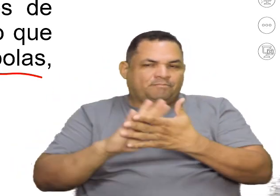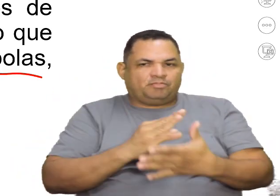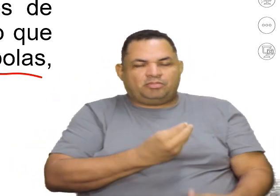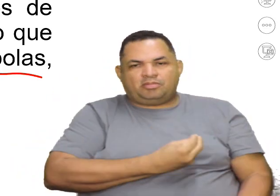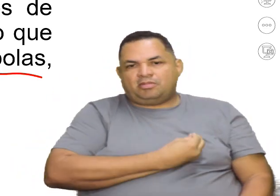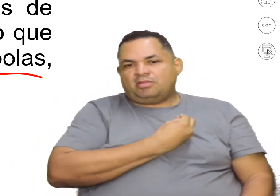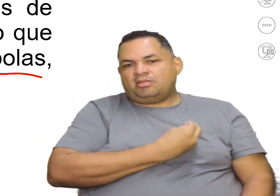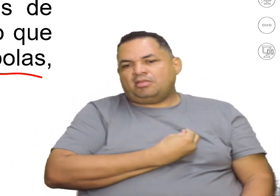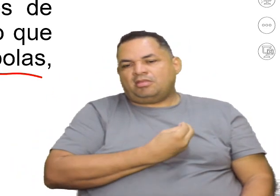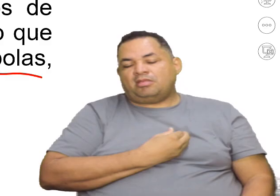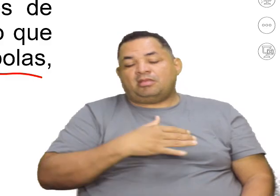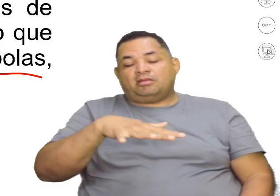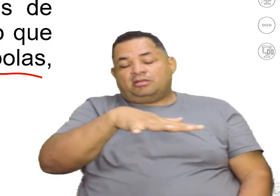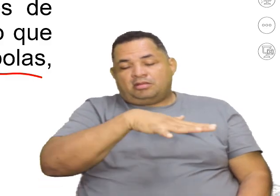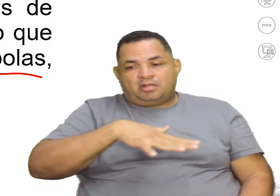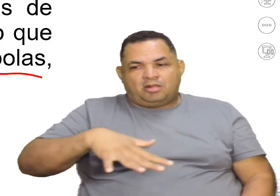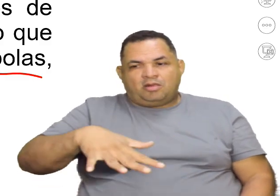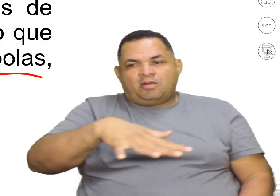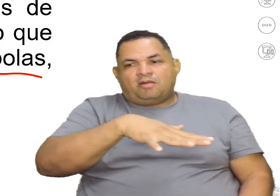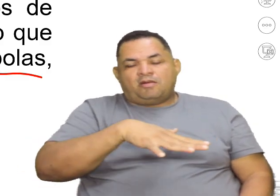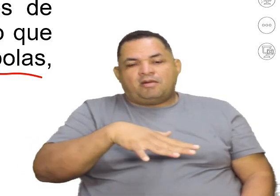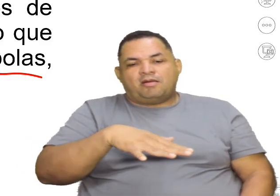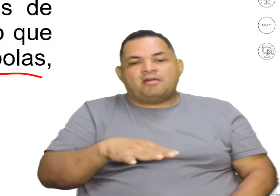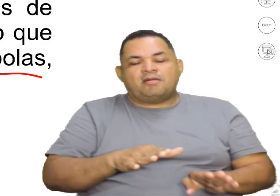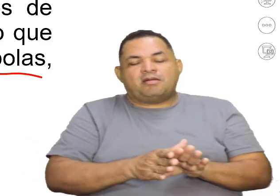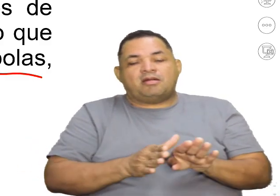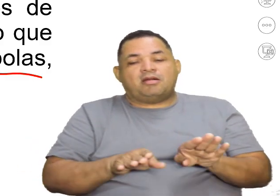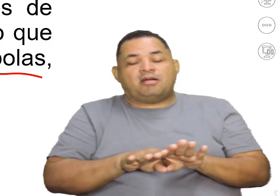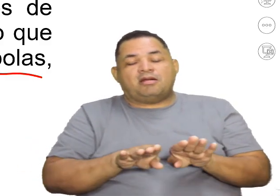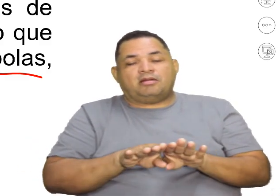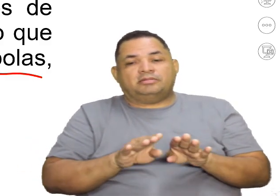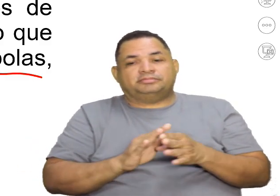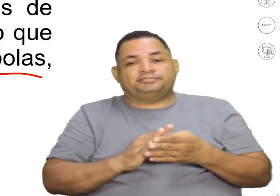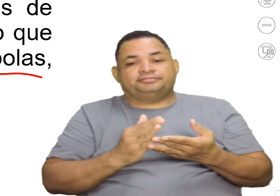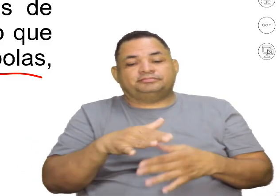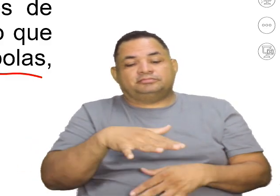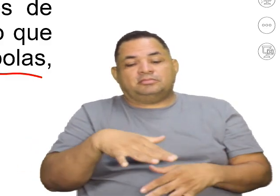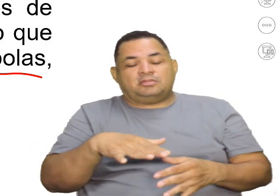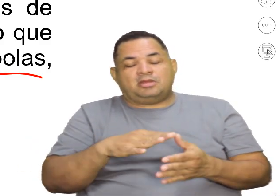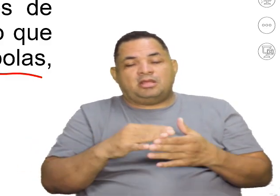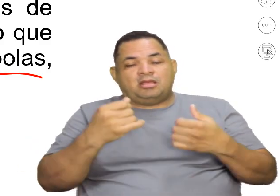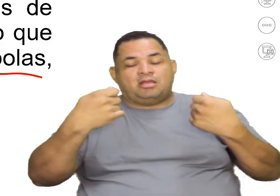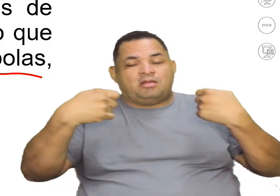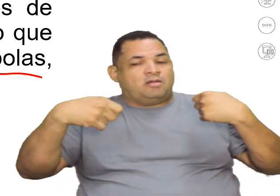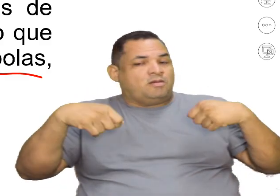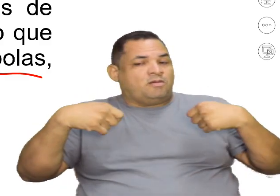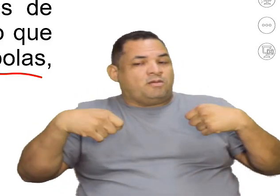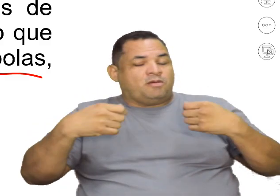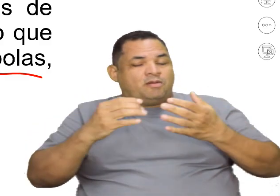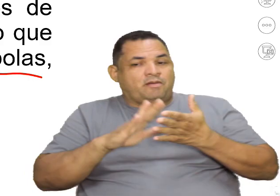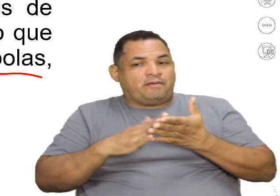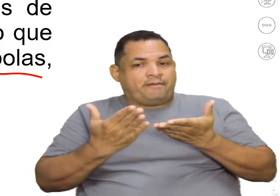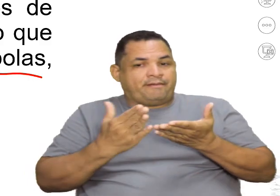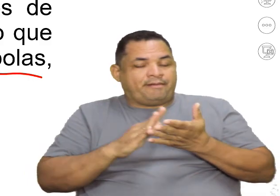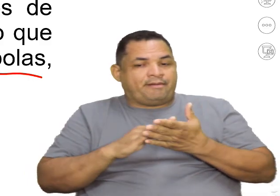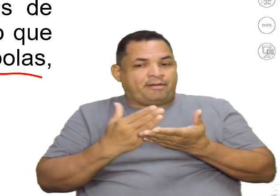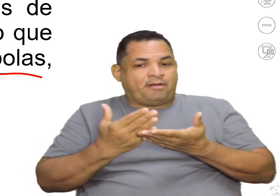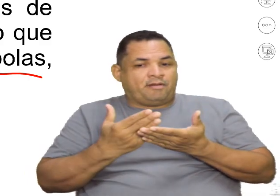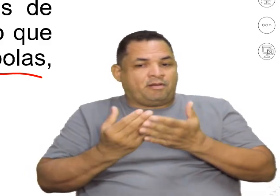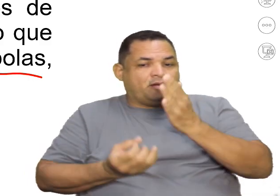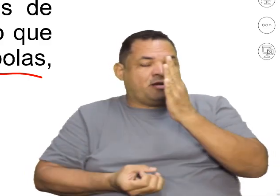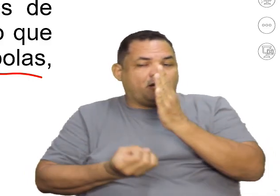né? E os territórios dessas comunidades tradicionais são espaços necessários para a